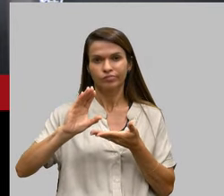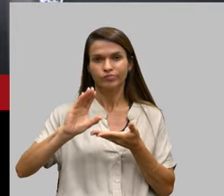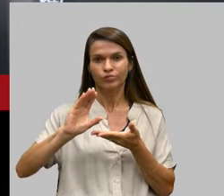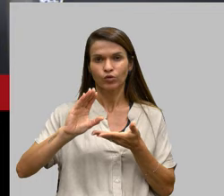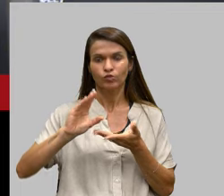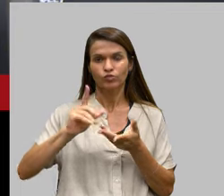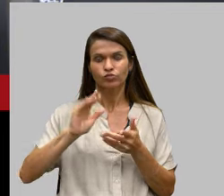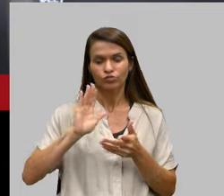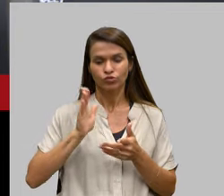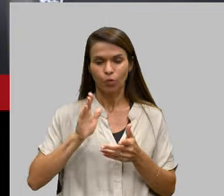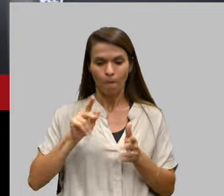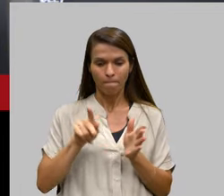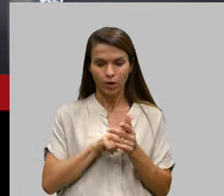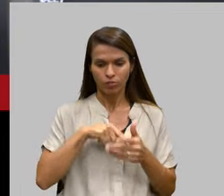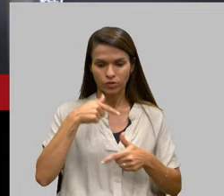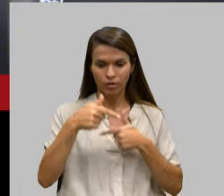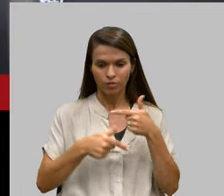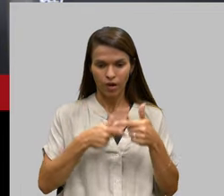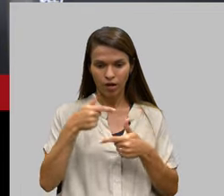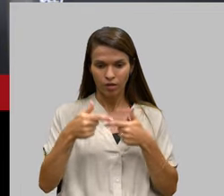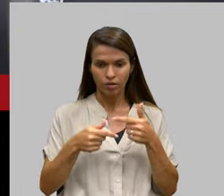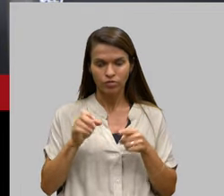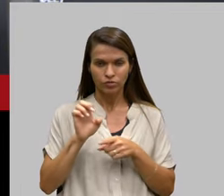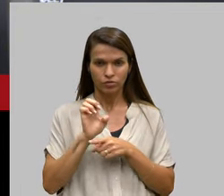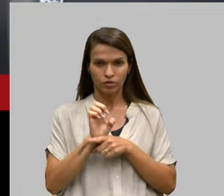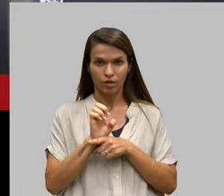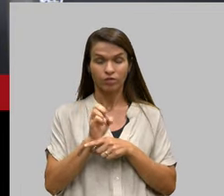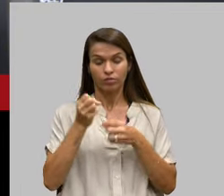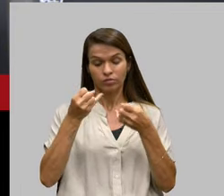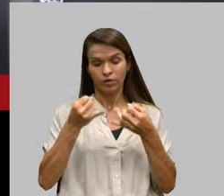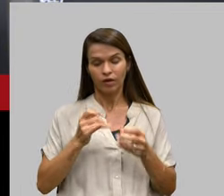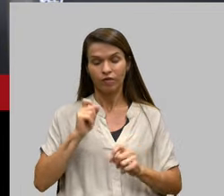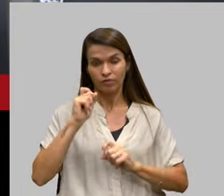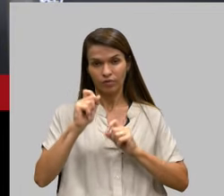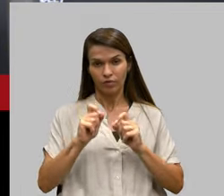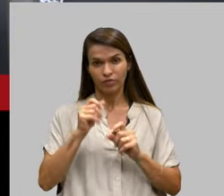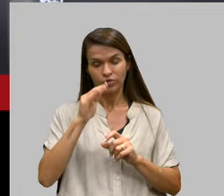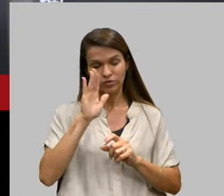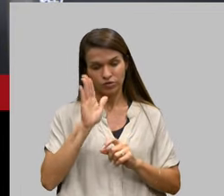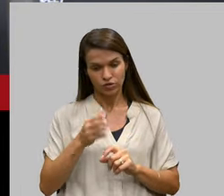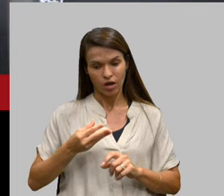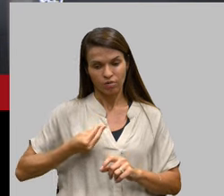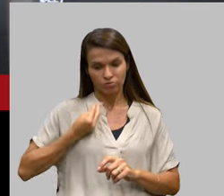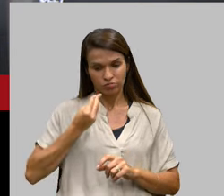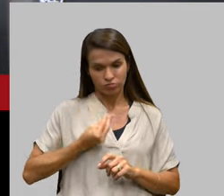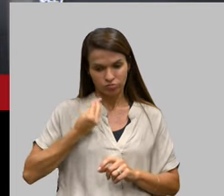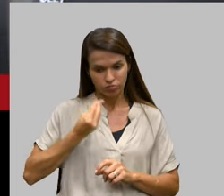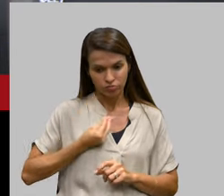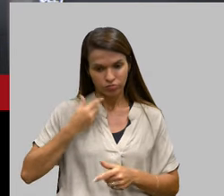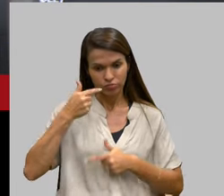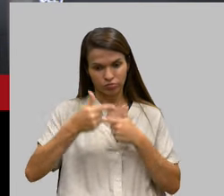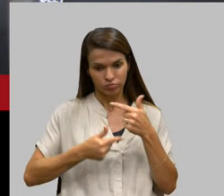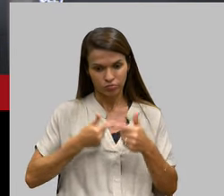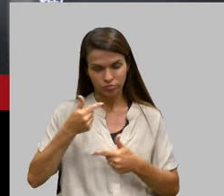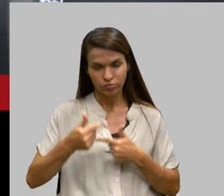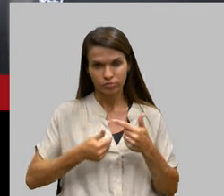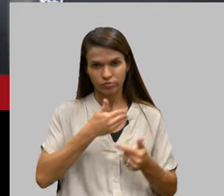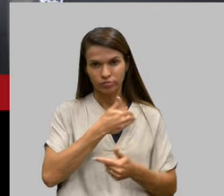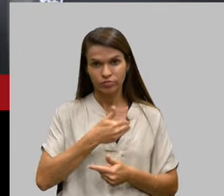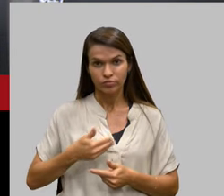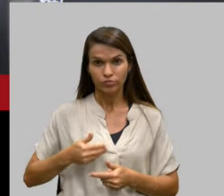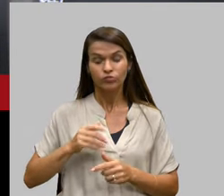serviço e o Estado então dizia o seguinte ora você deu a vida pro serviço público e portanto nós